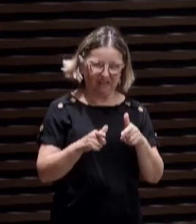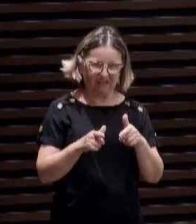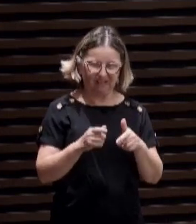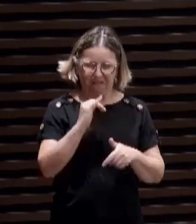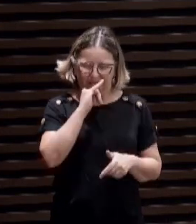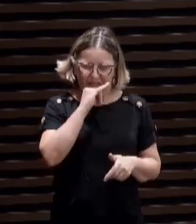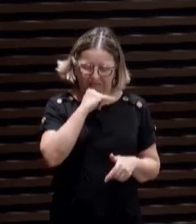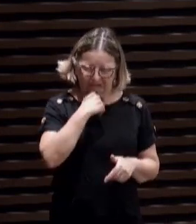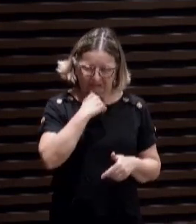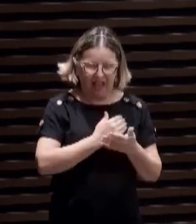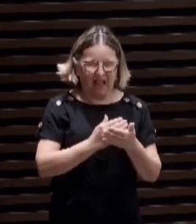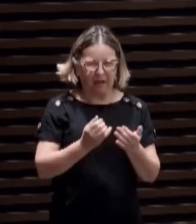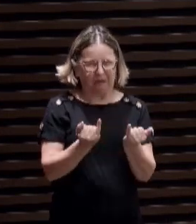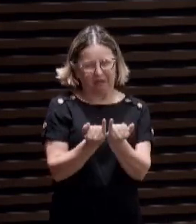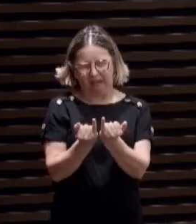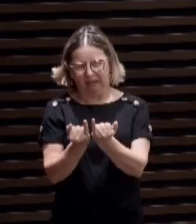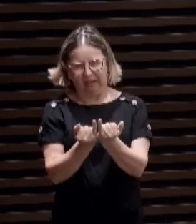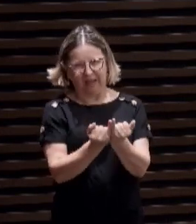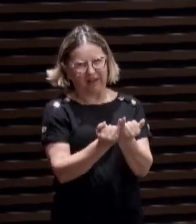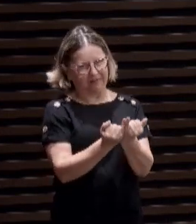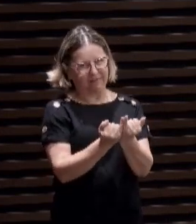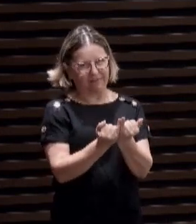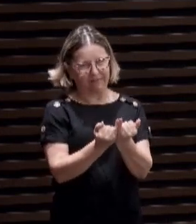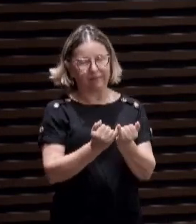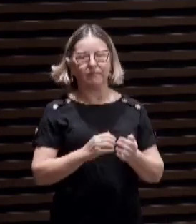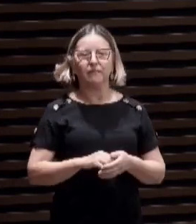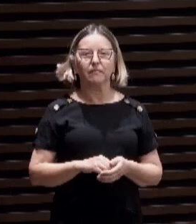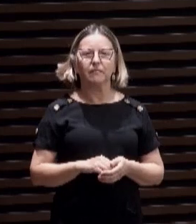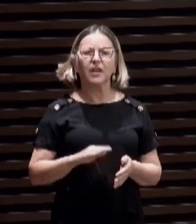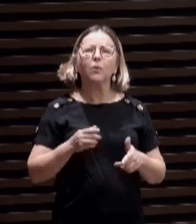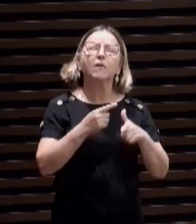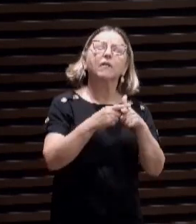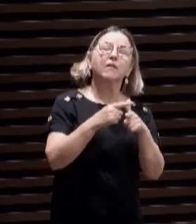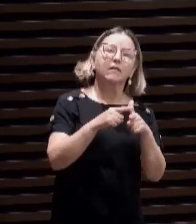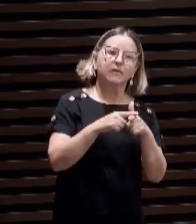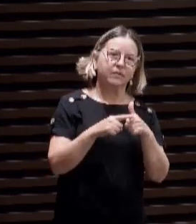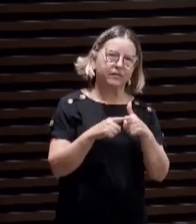fofoca de vários funcionários. Qual foi o problema?